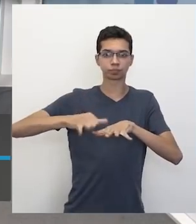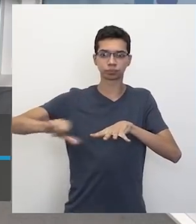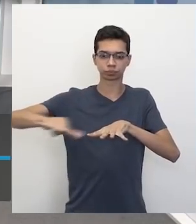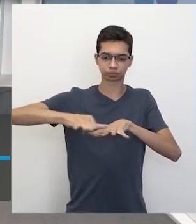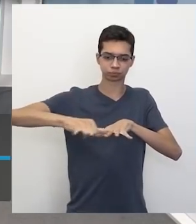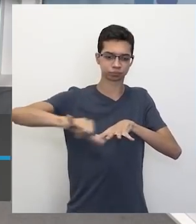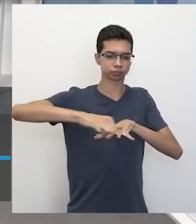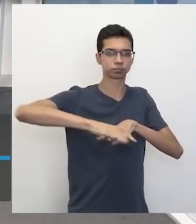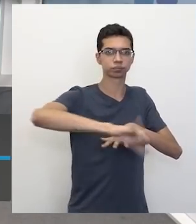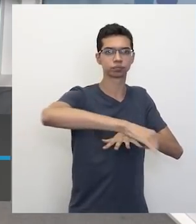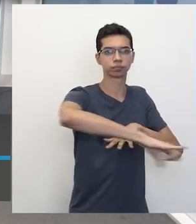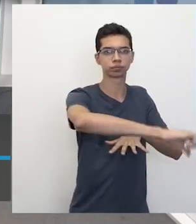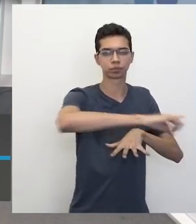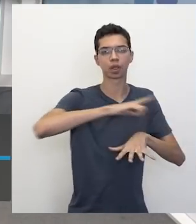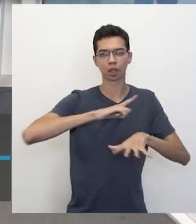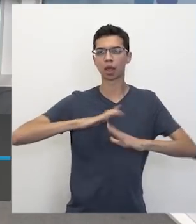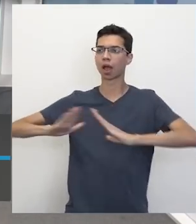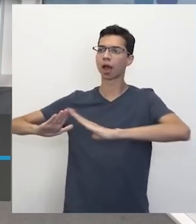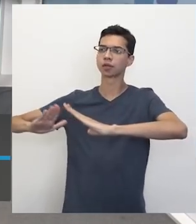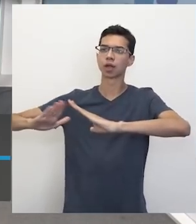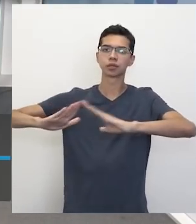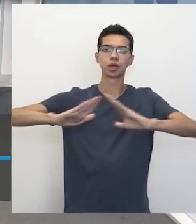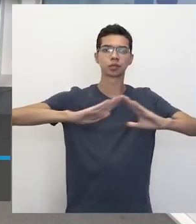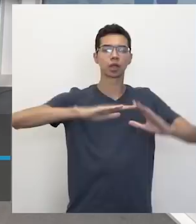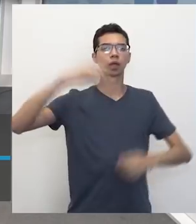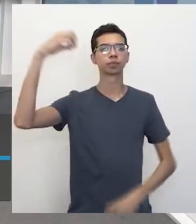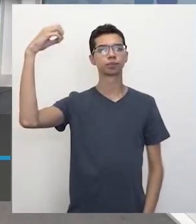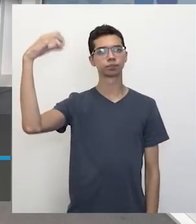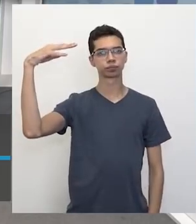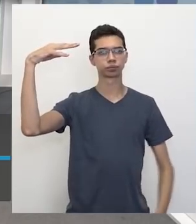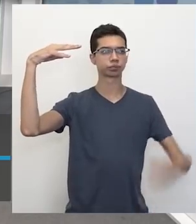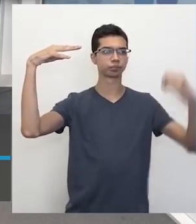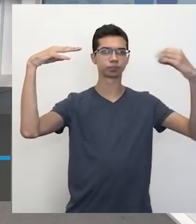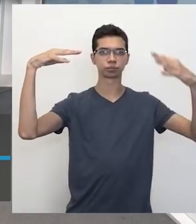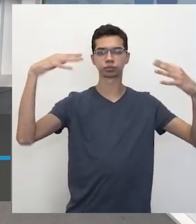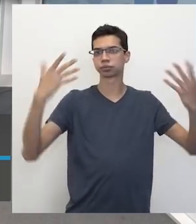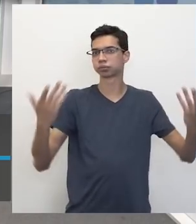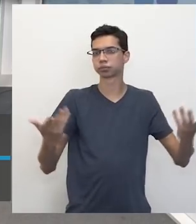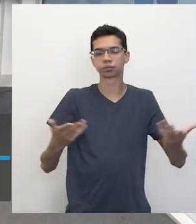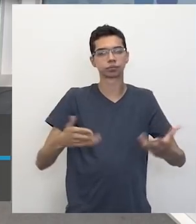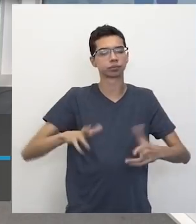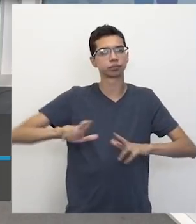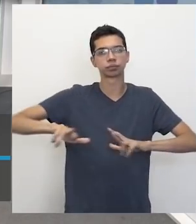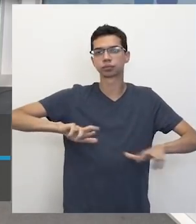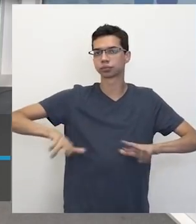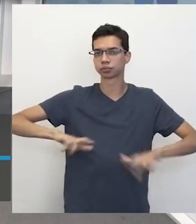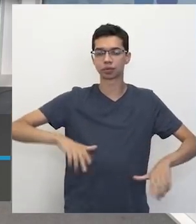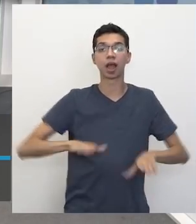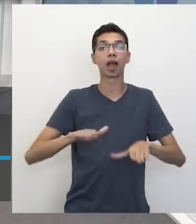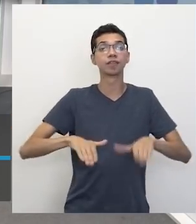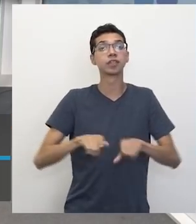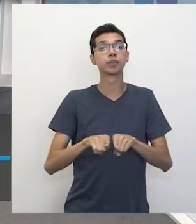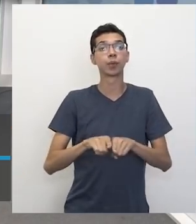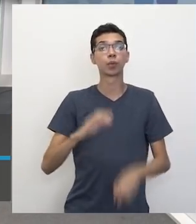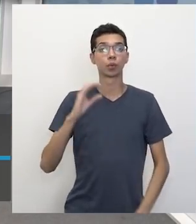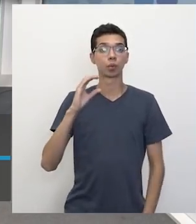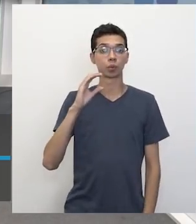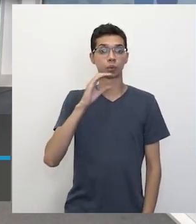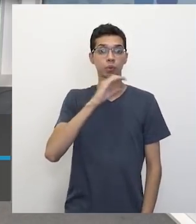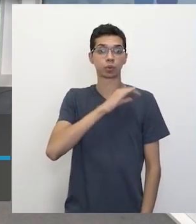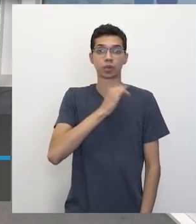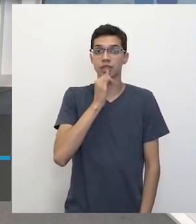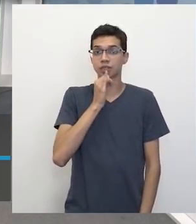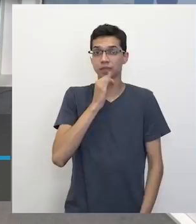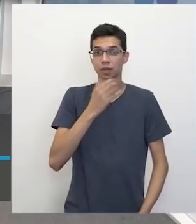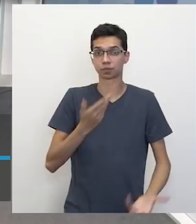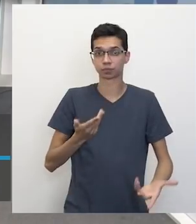isso. Calor. Depende do aparelho elétrico que estiver consumindo. Às né? vezes os dois, né? Às vezes ele esquenta, que a gente fala, esquentou,